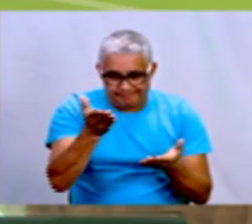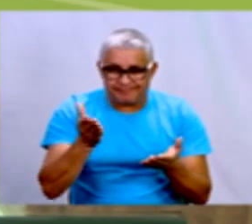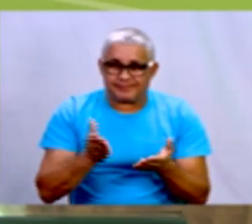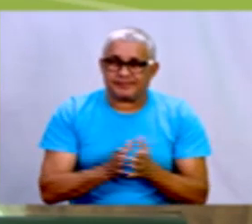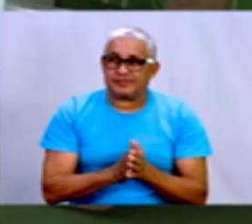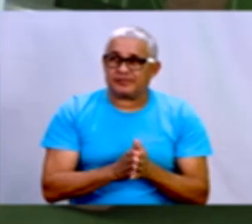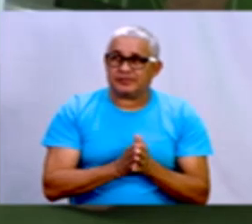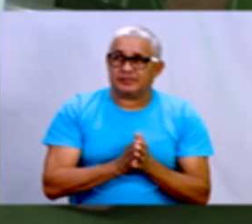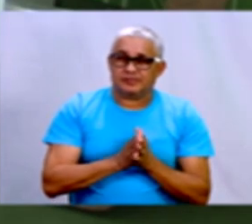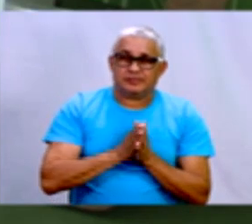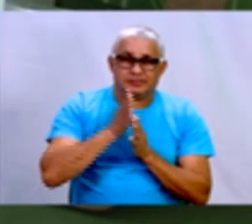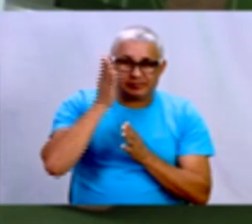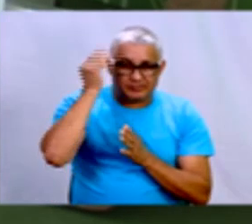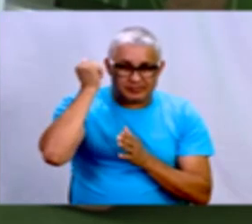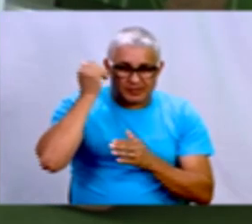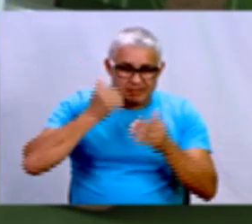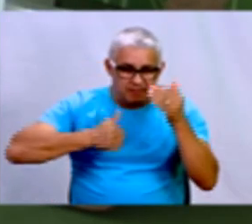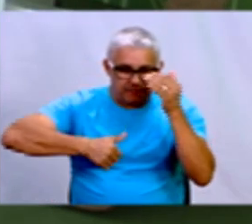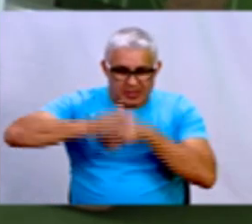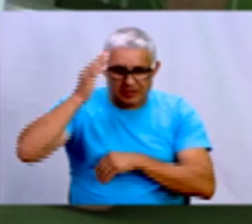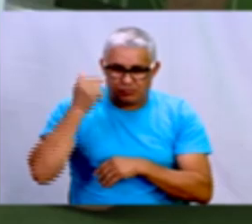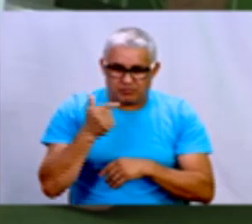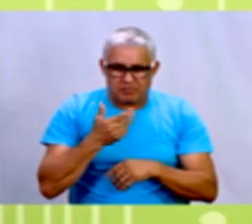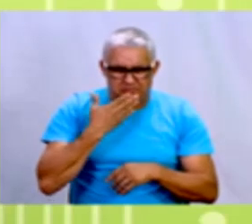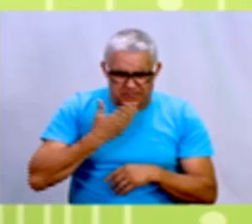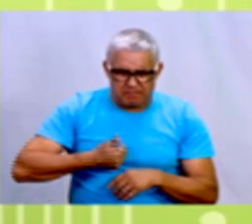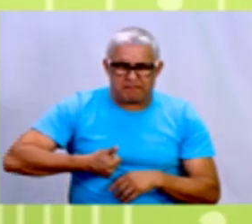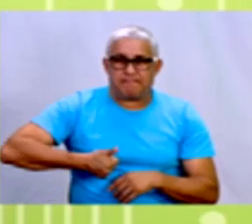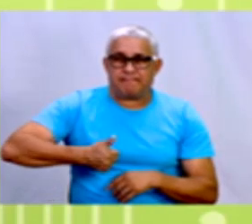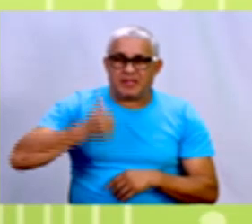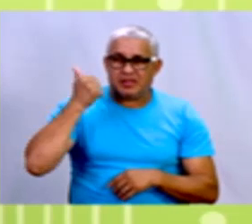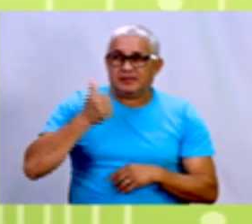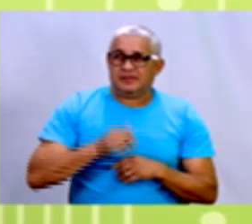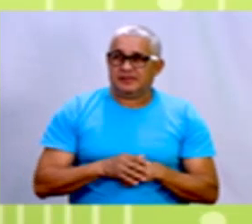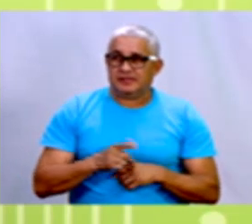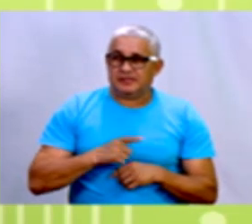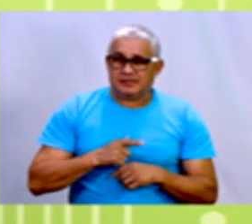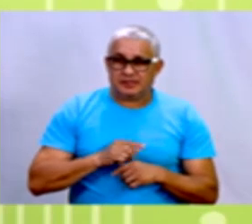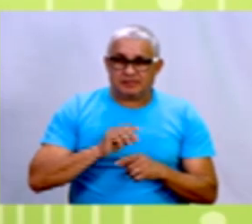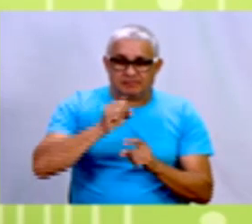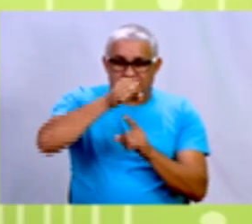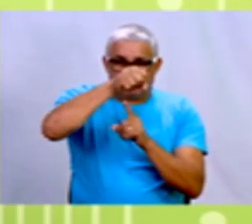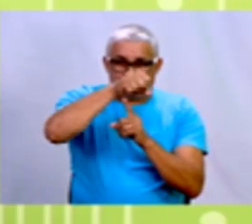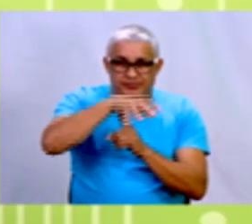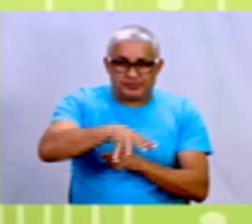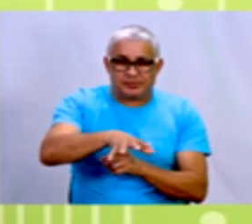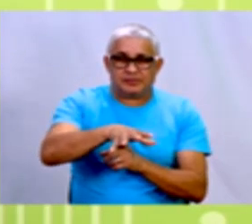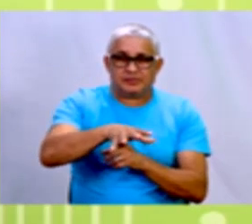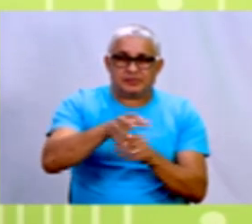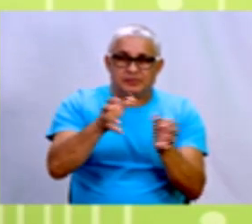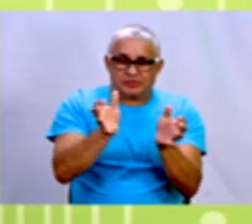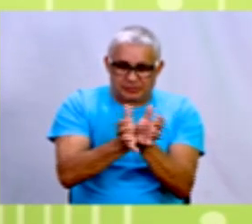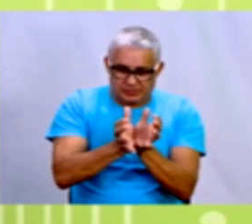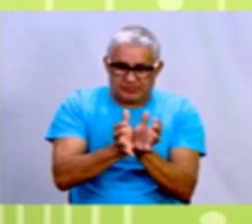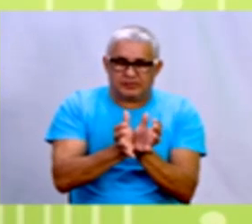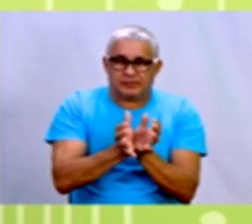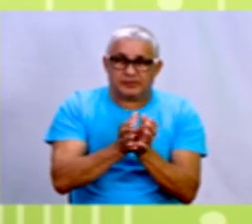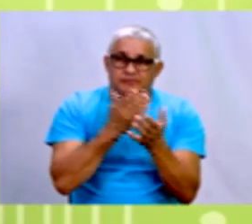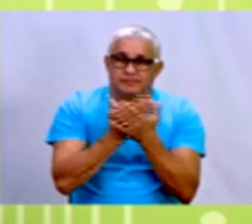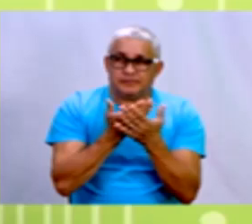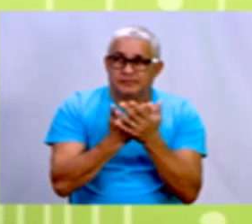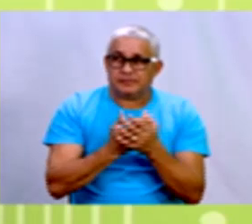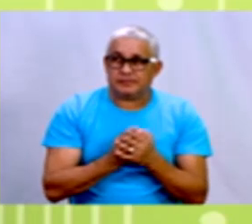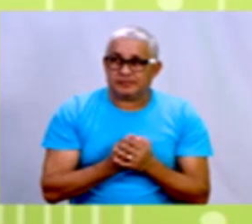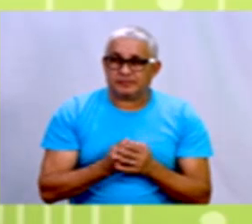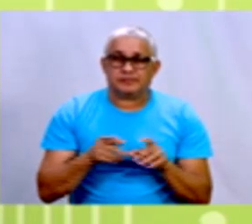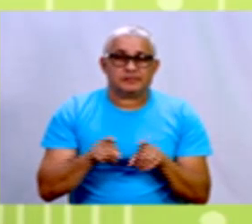vão ter sucesso com isso. Não tem coisa melhor do que isso. É o que a gente está falando. A gente vai ter multiplicadores aí nesses grupos de estudo,